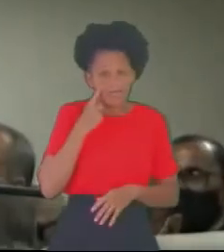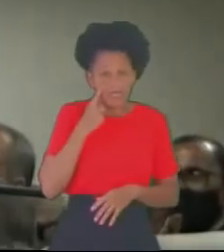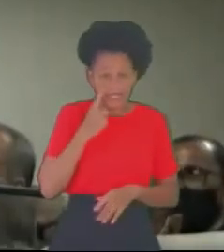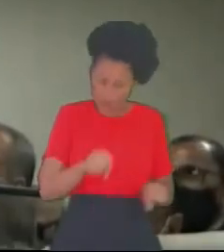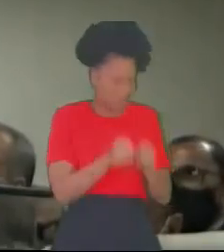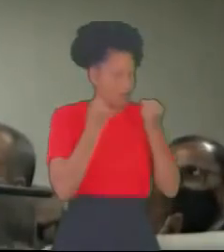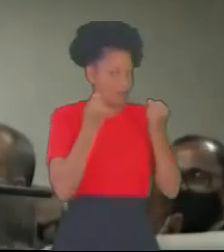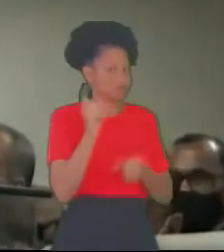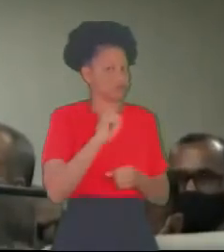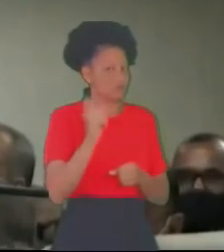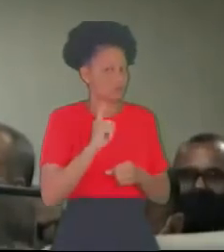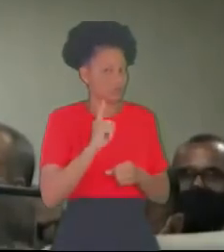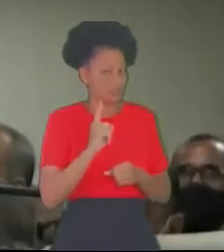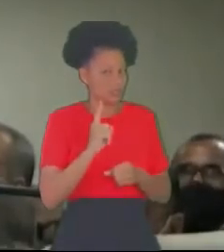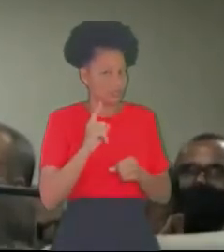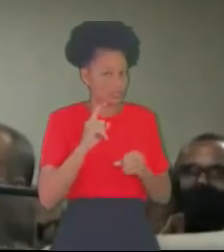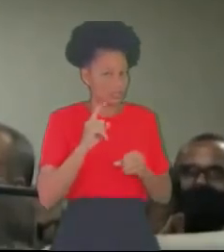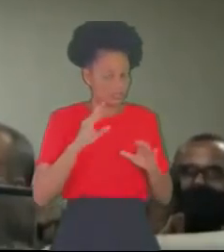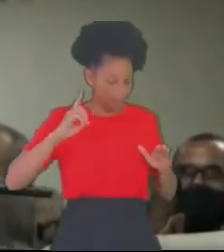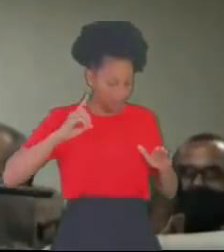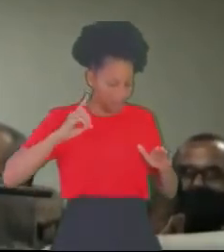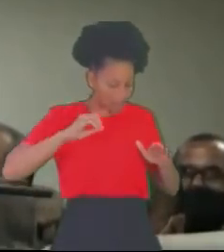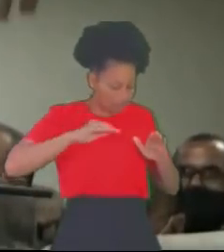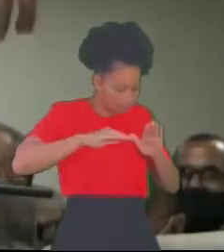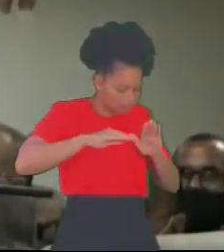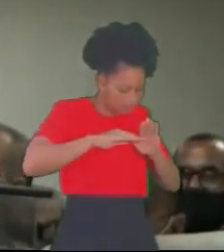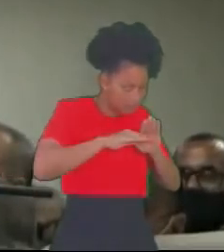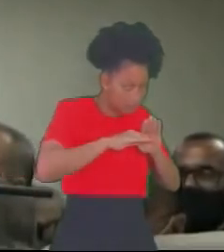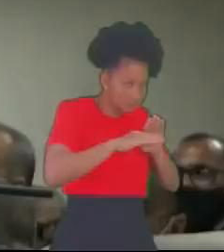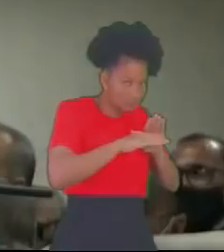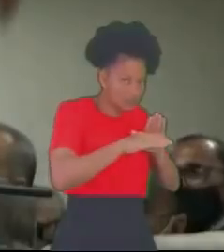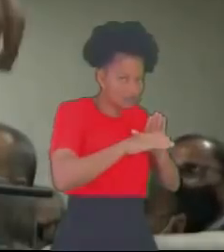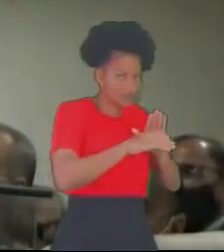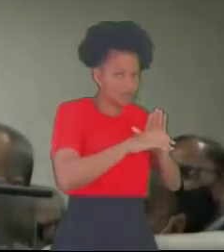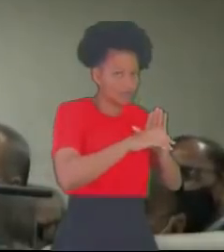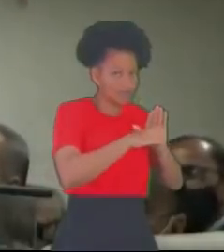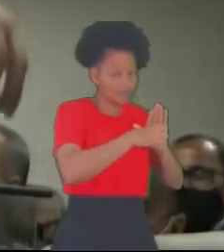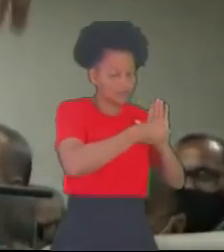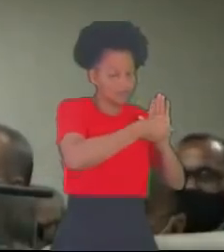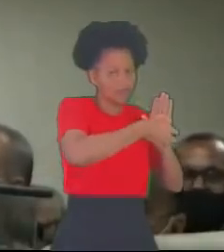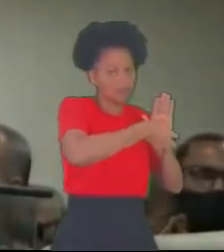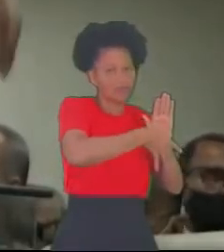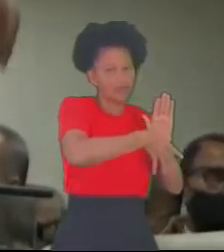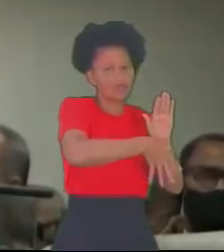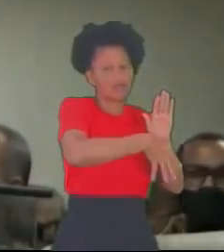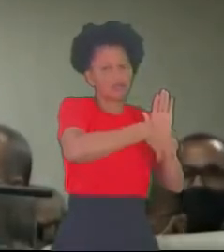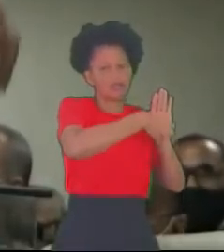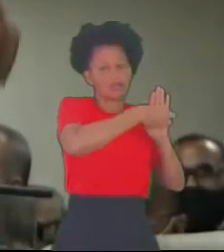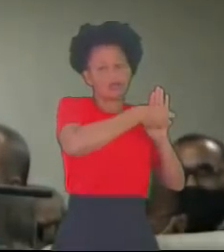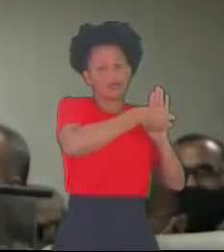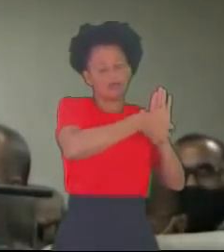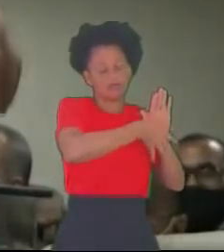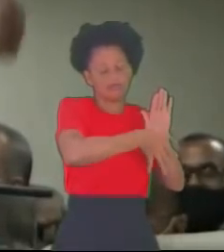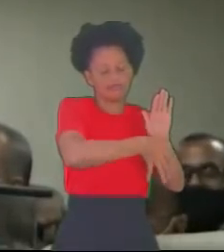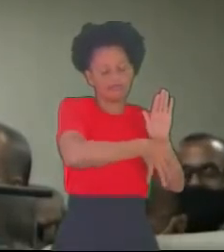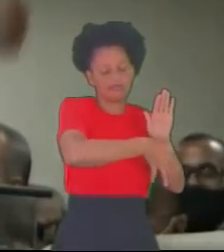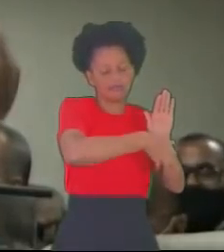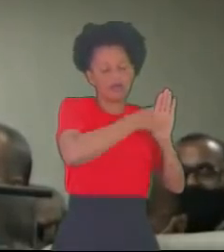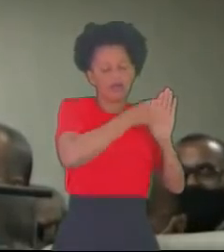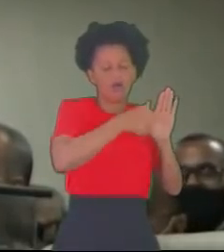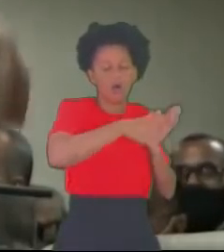porta, ele não invadiu a porta, ele meteu a mão e deixou pingando de azeite.